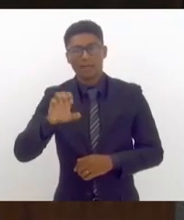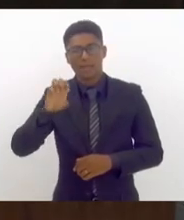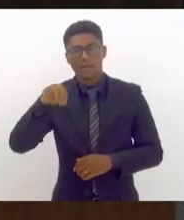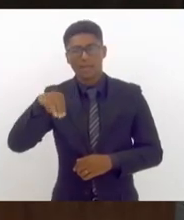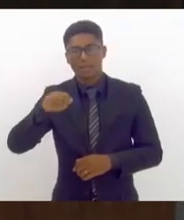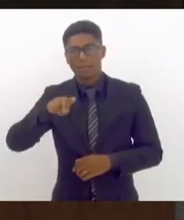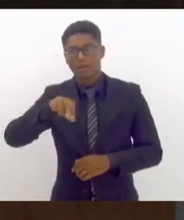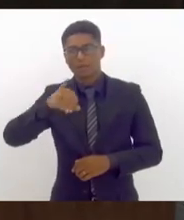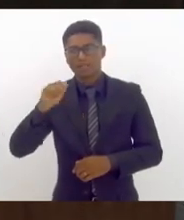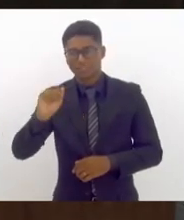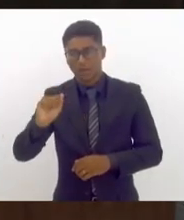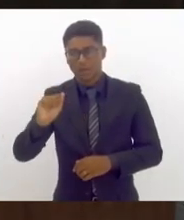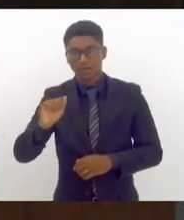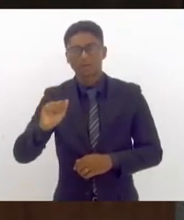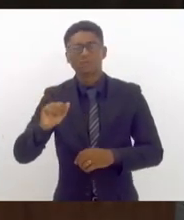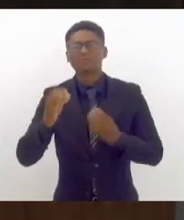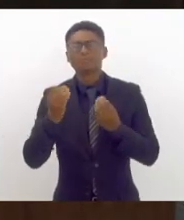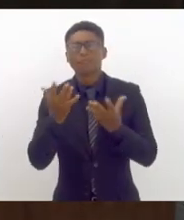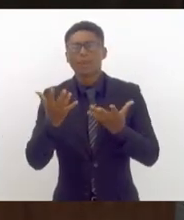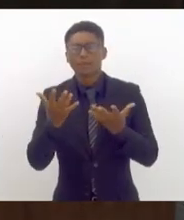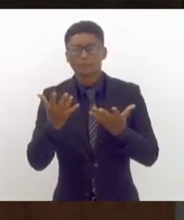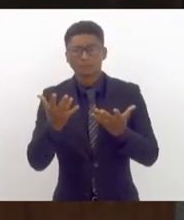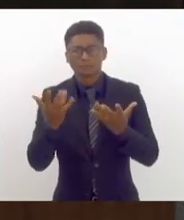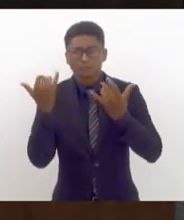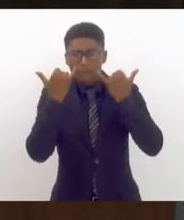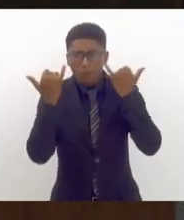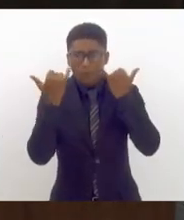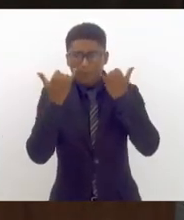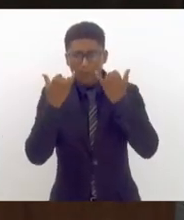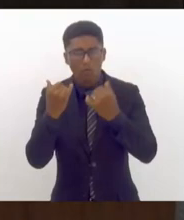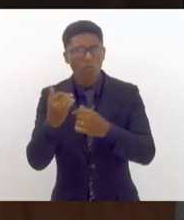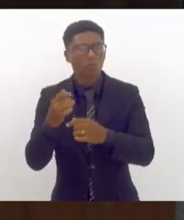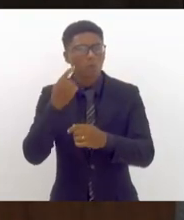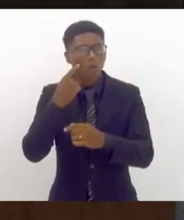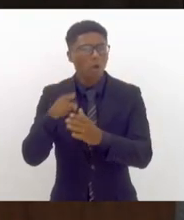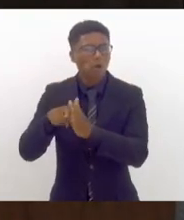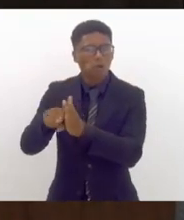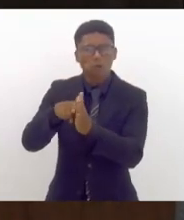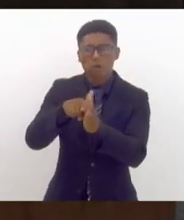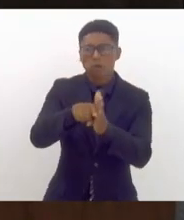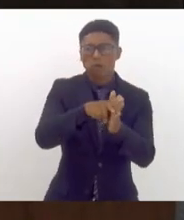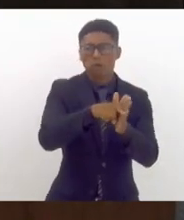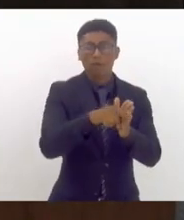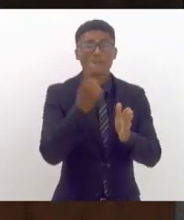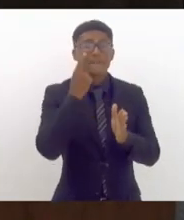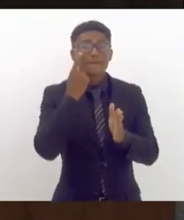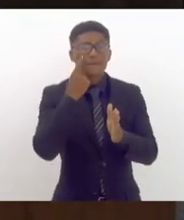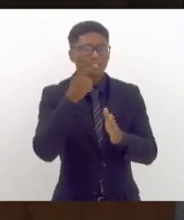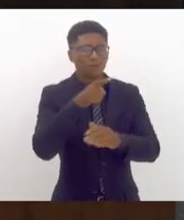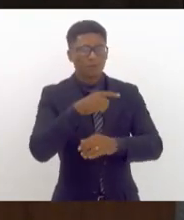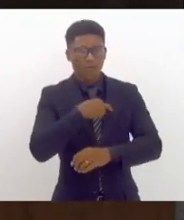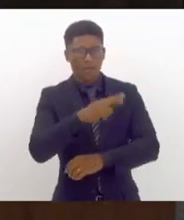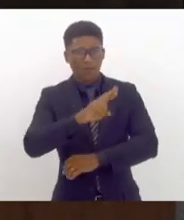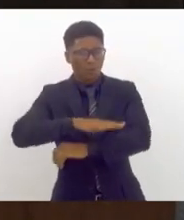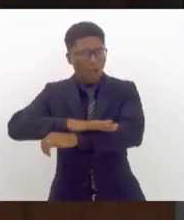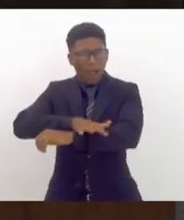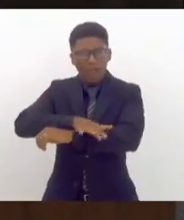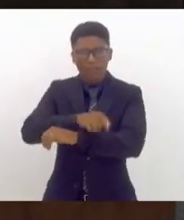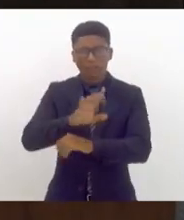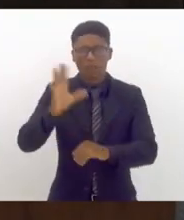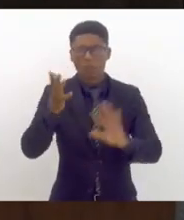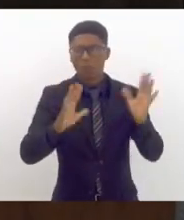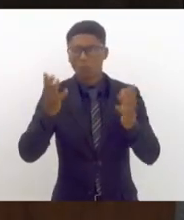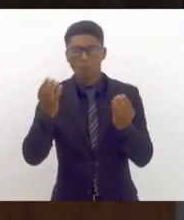sejam levantados e que a gente possa observar de que maneira hoje o racismo religioso se